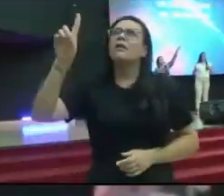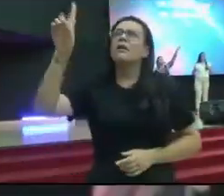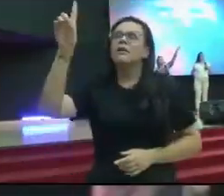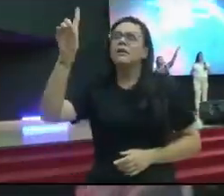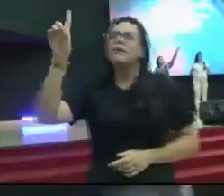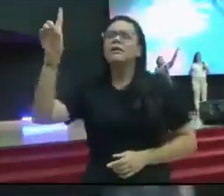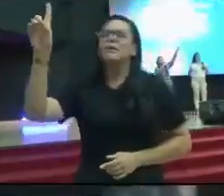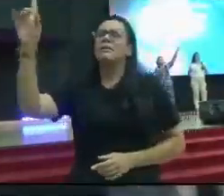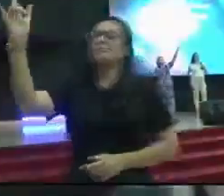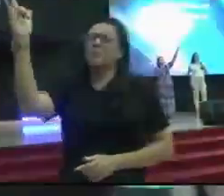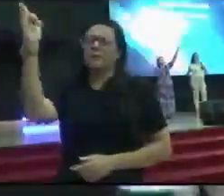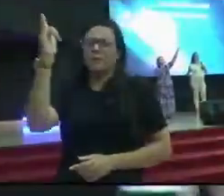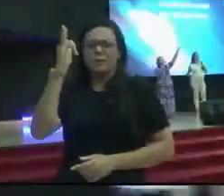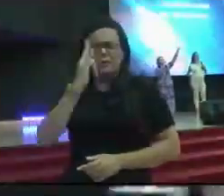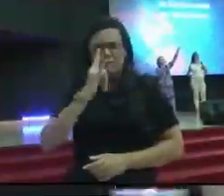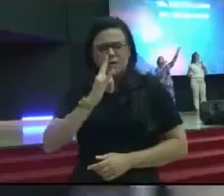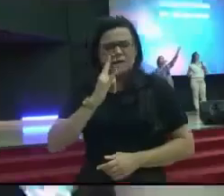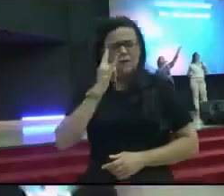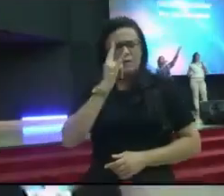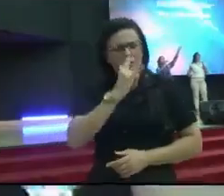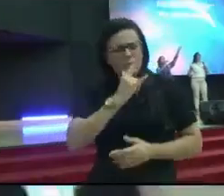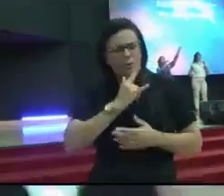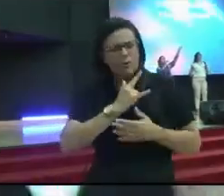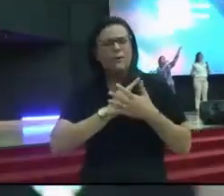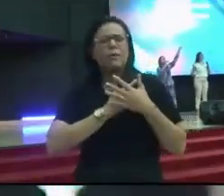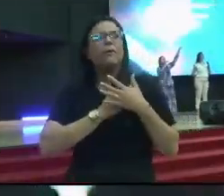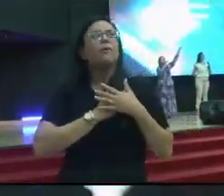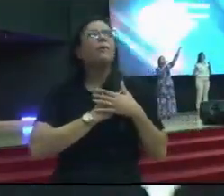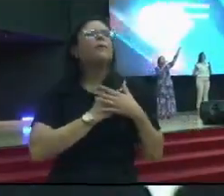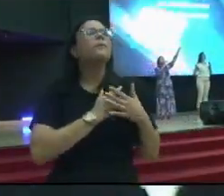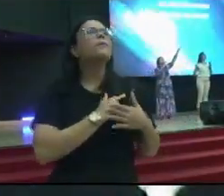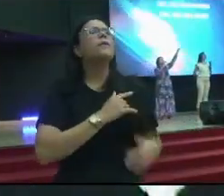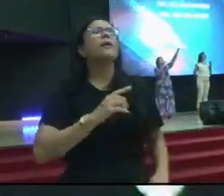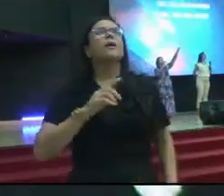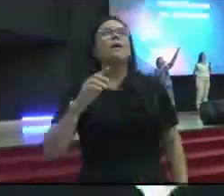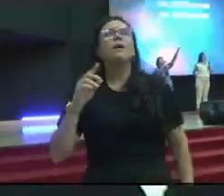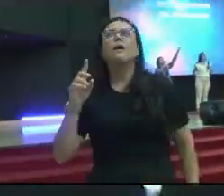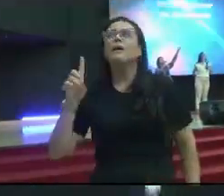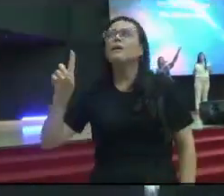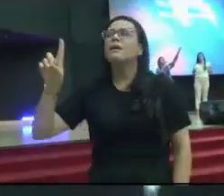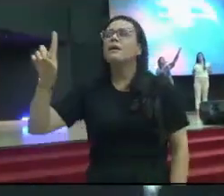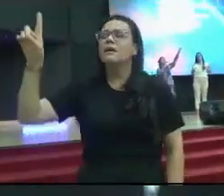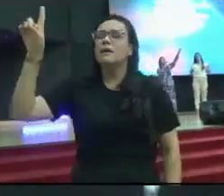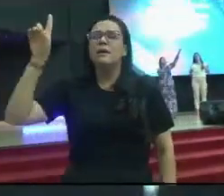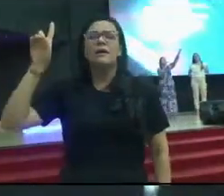Oh, Ele me amou.